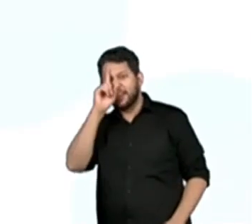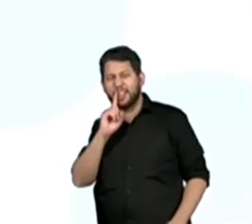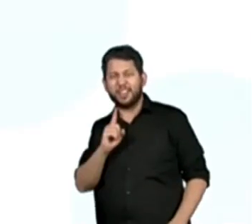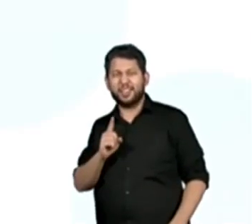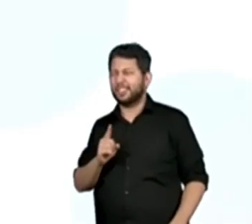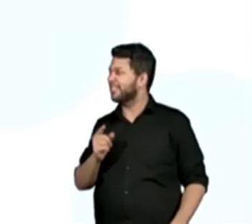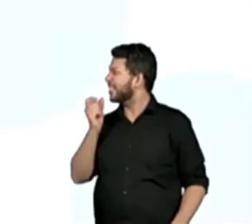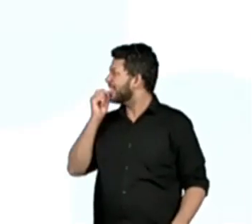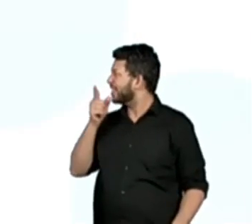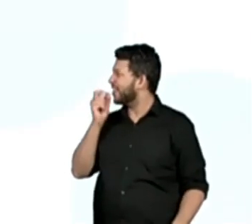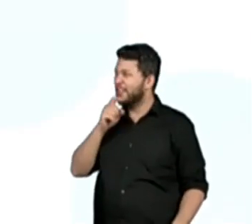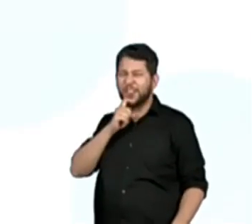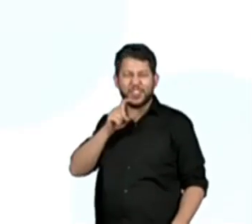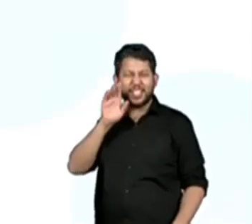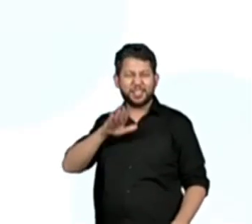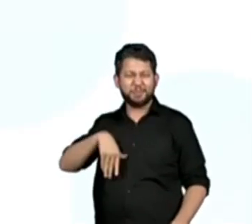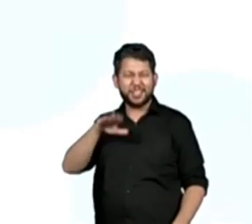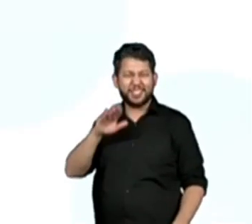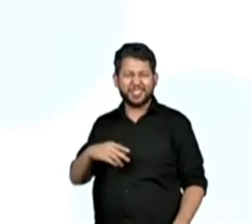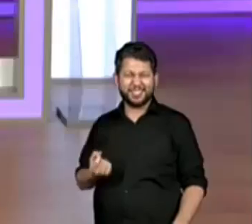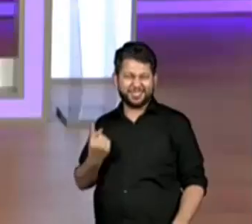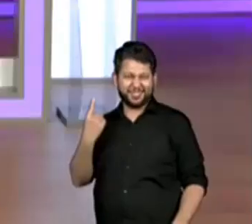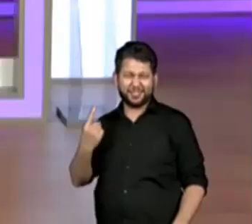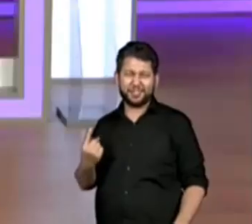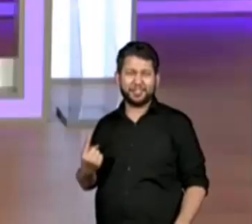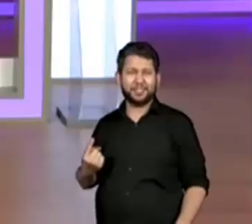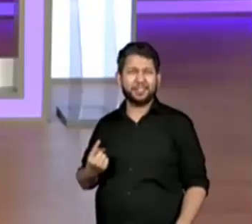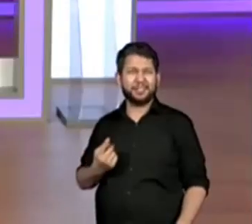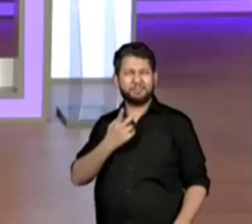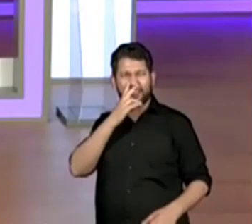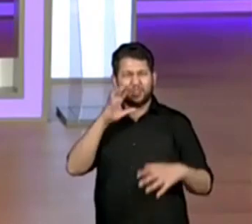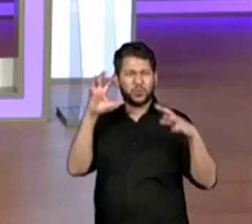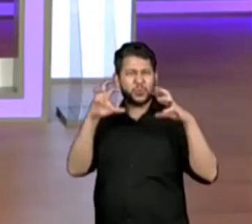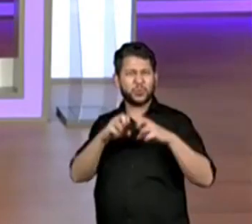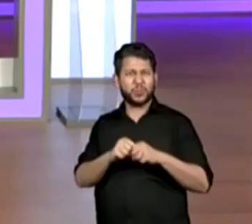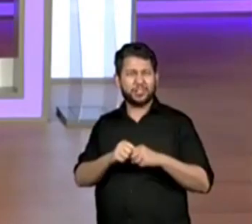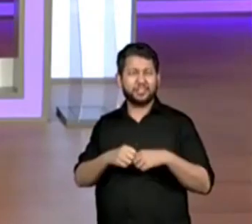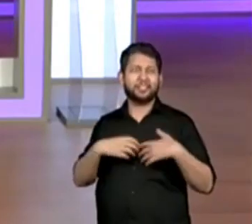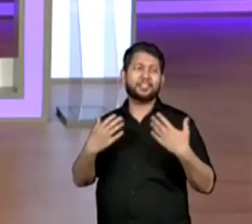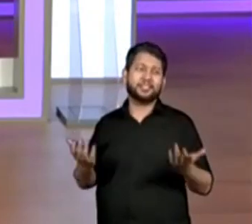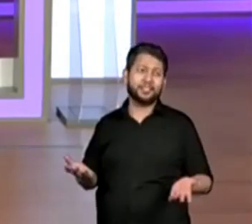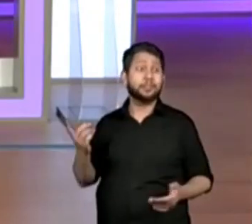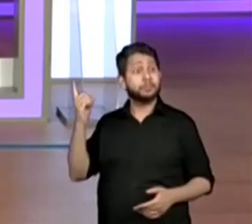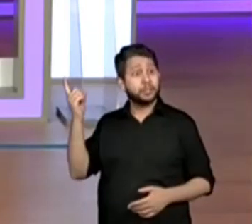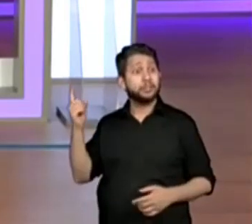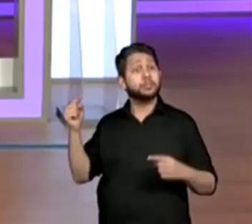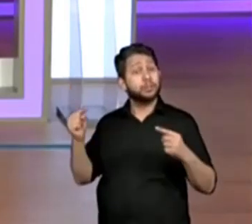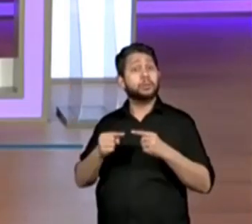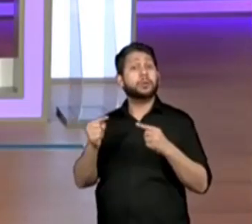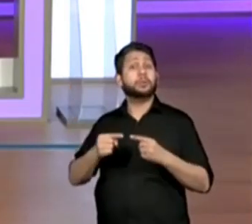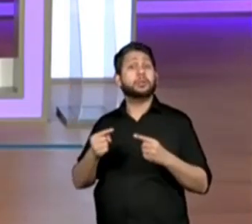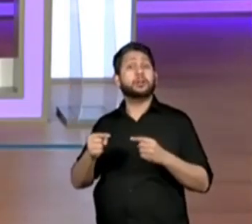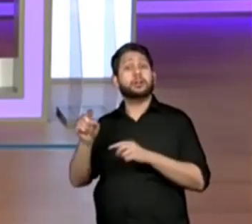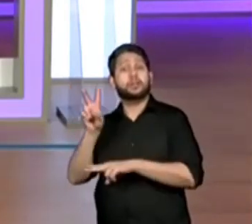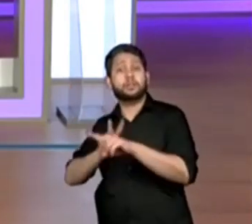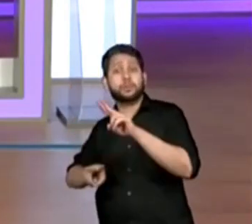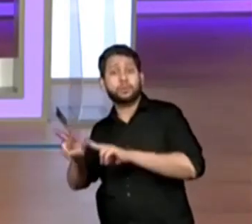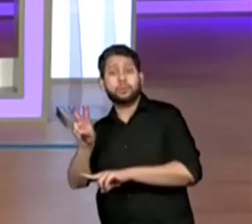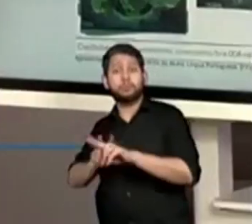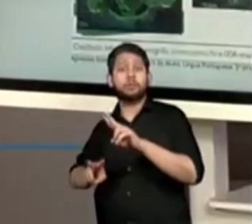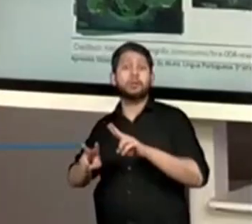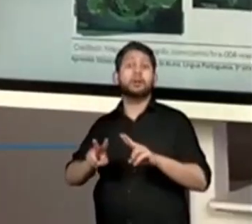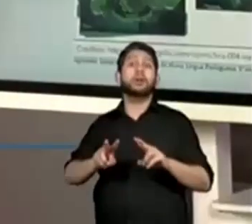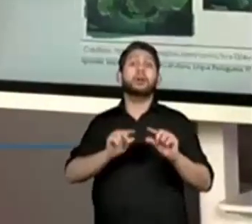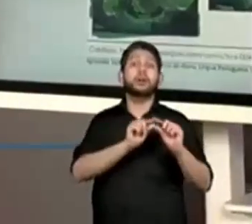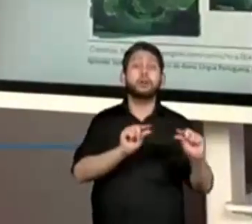fica estranho pintado de verde, né? Dá uma sensação, escureceu o quadrinho, mas é isso que compõe. Agora eu tenho uma